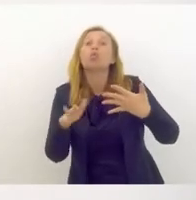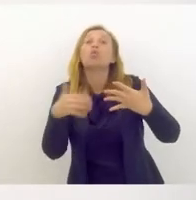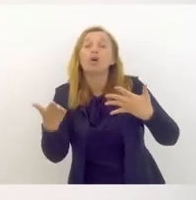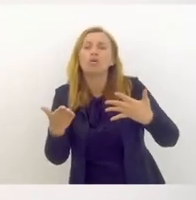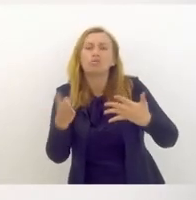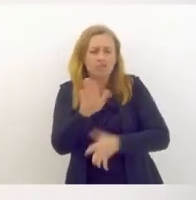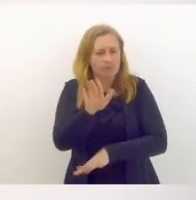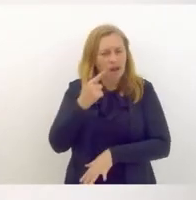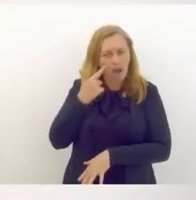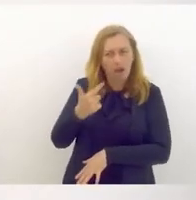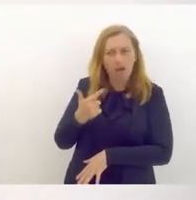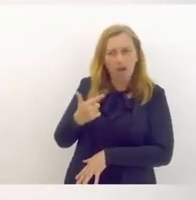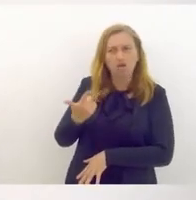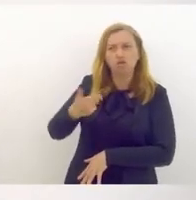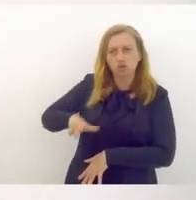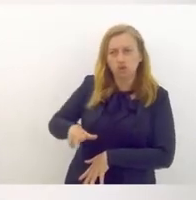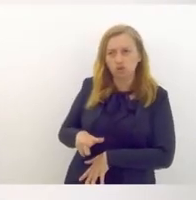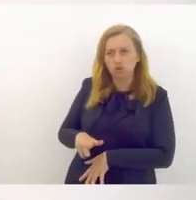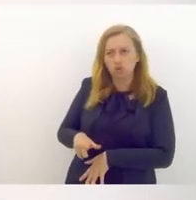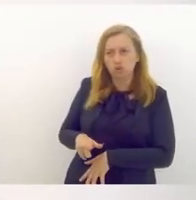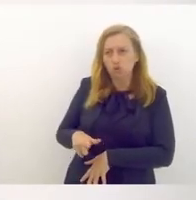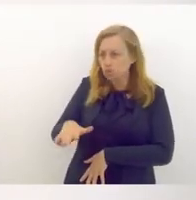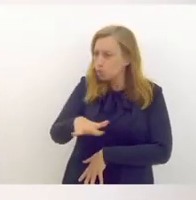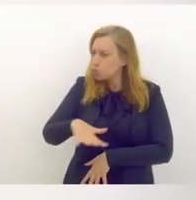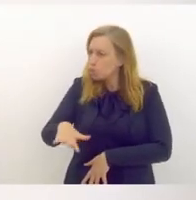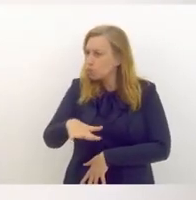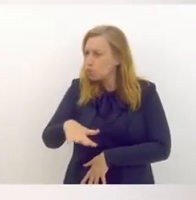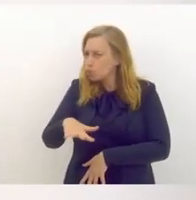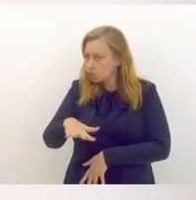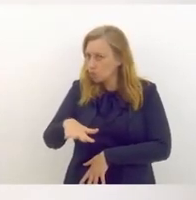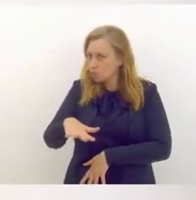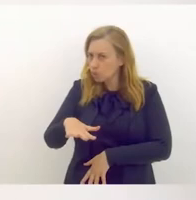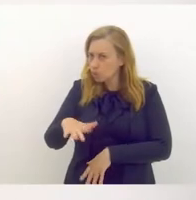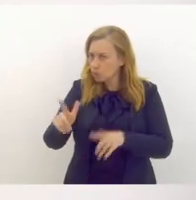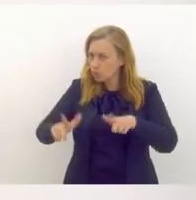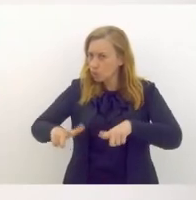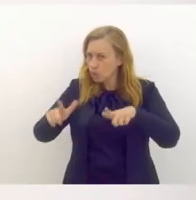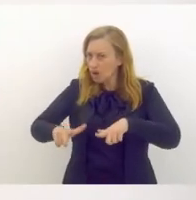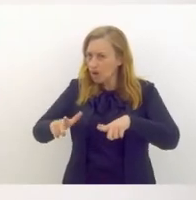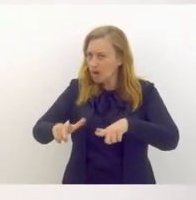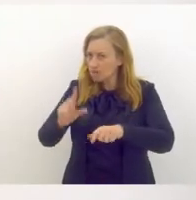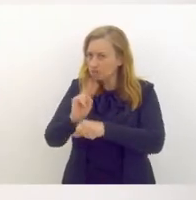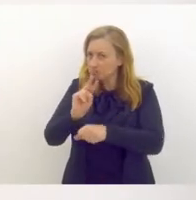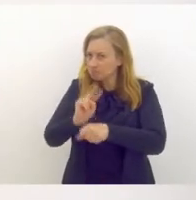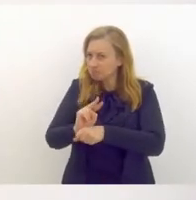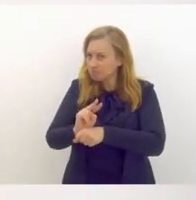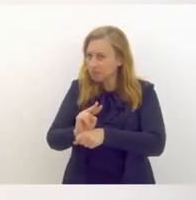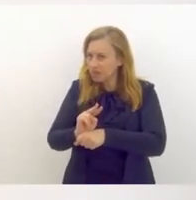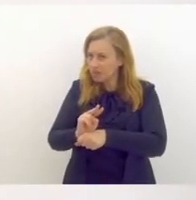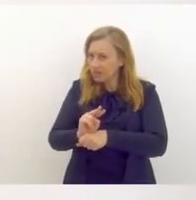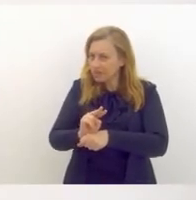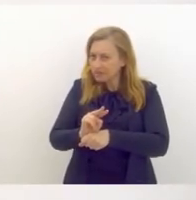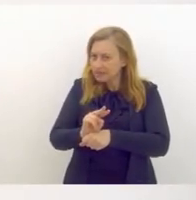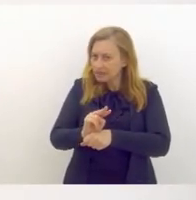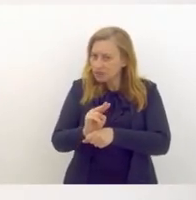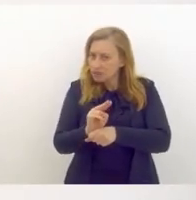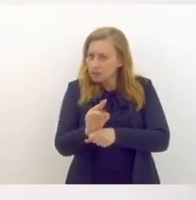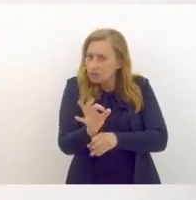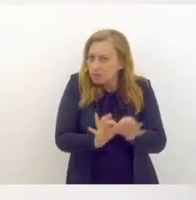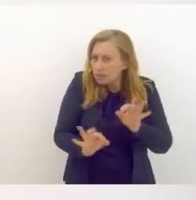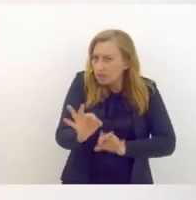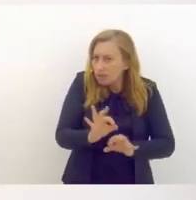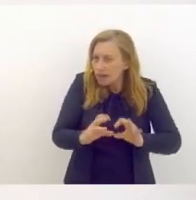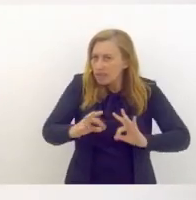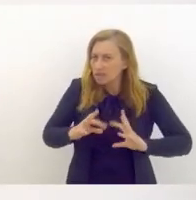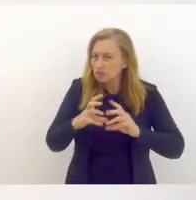cá, novamente, o território dado pela unidade de conservação, ela margeia a calha do